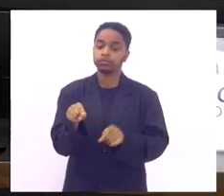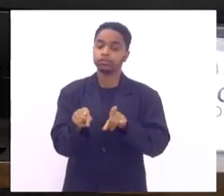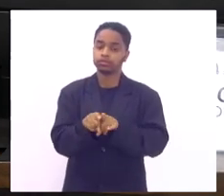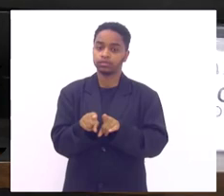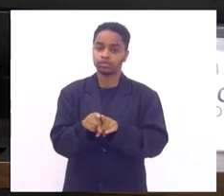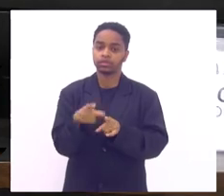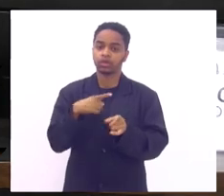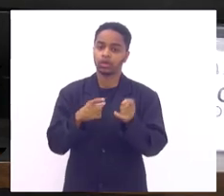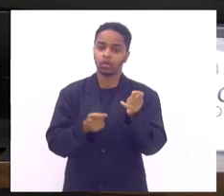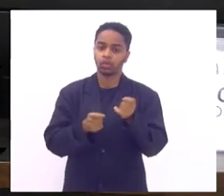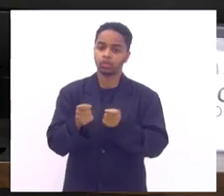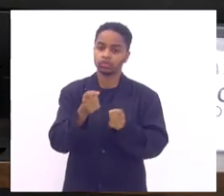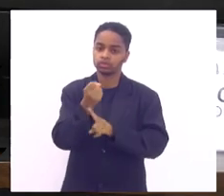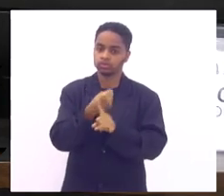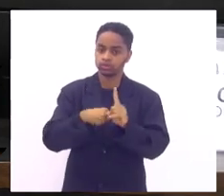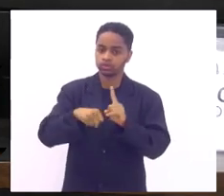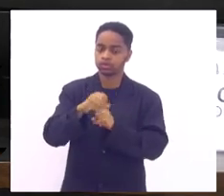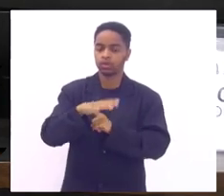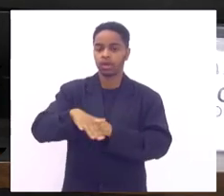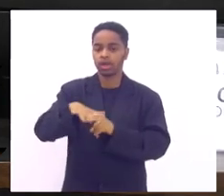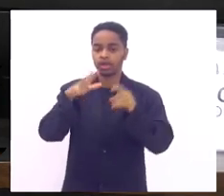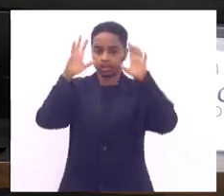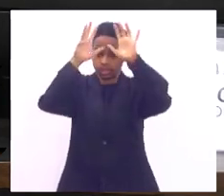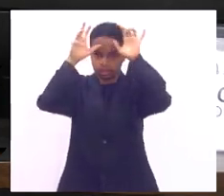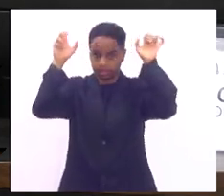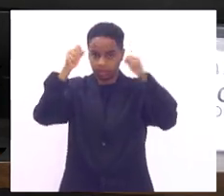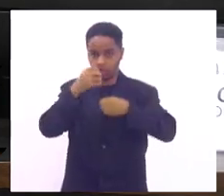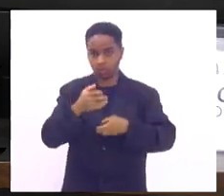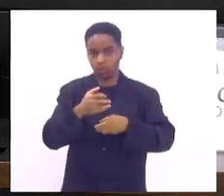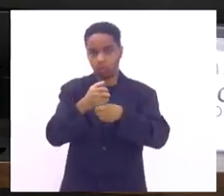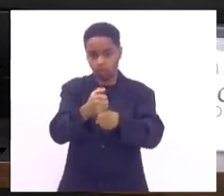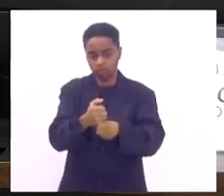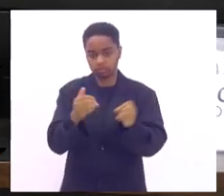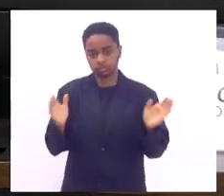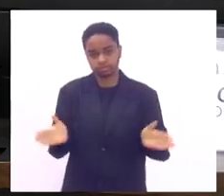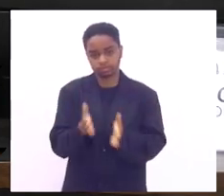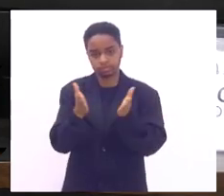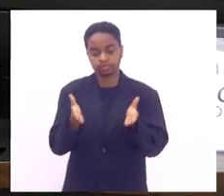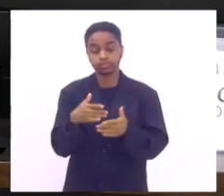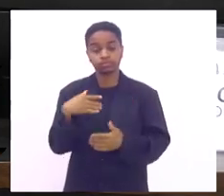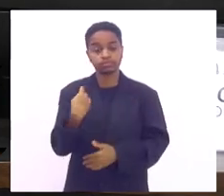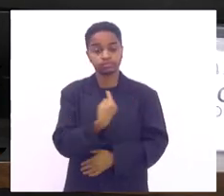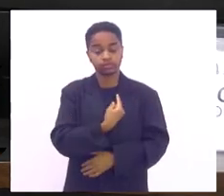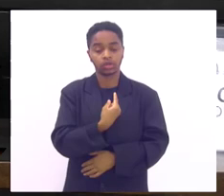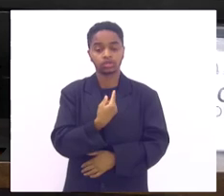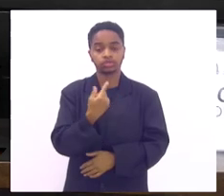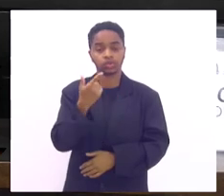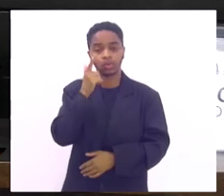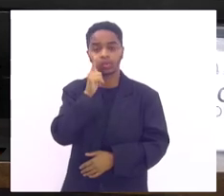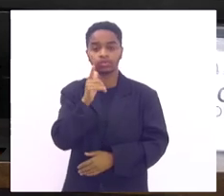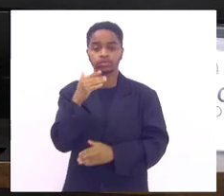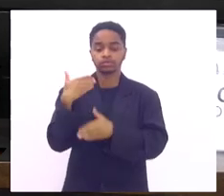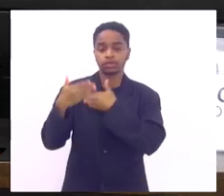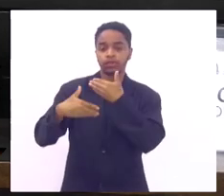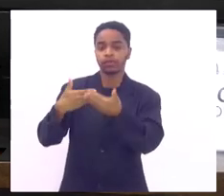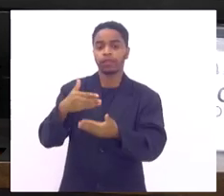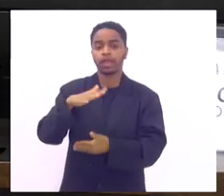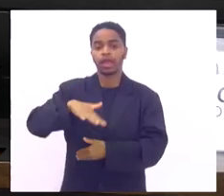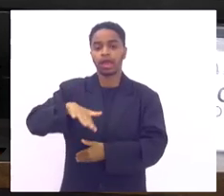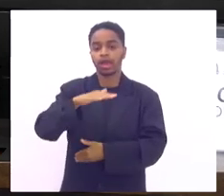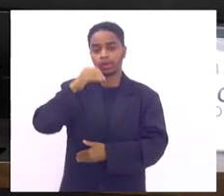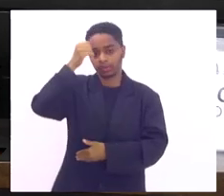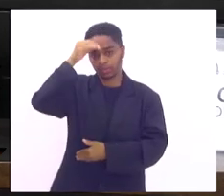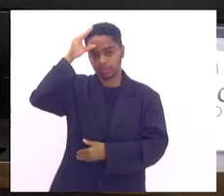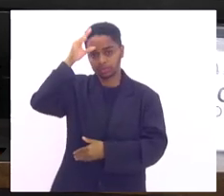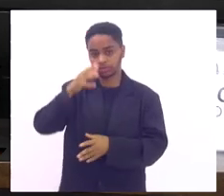esse controle social que os tribunais de contas promovem. Então, a gente evoluiu bastante com o conhecimento contábil às